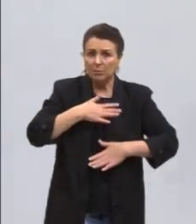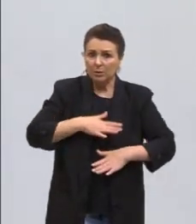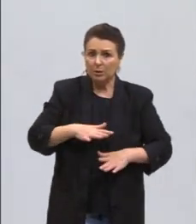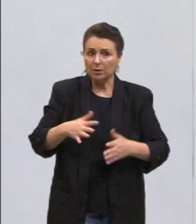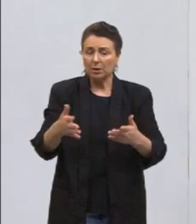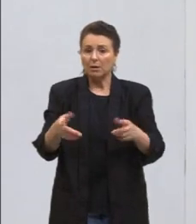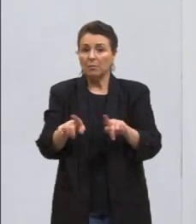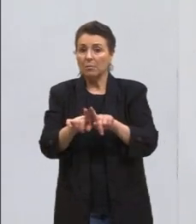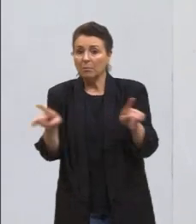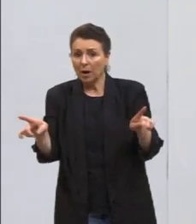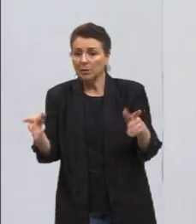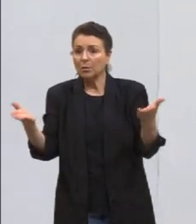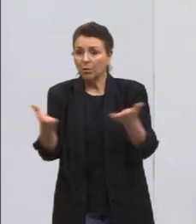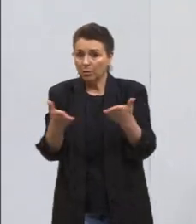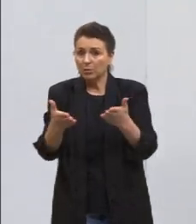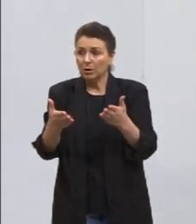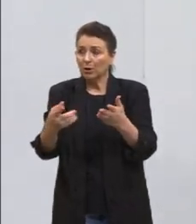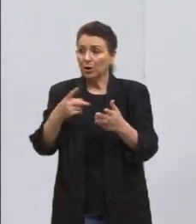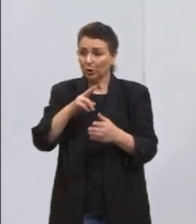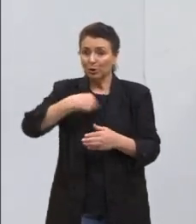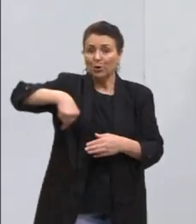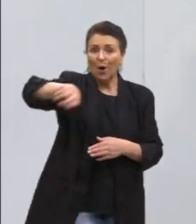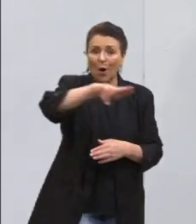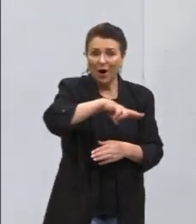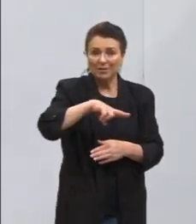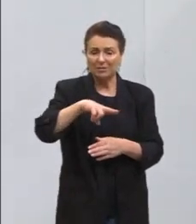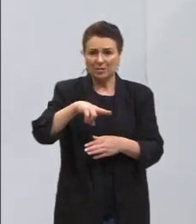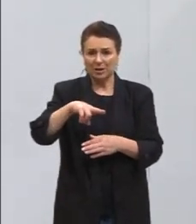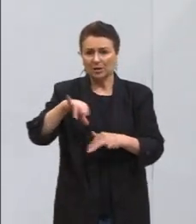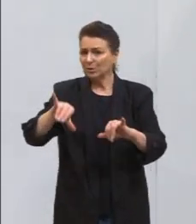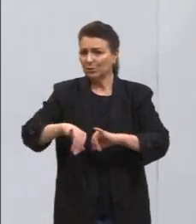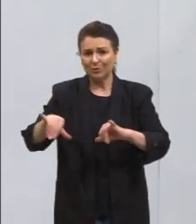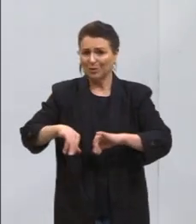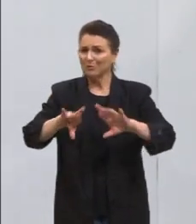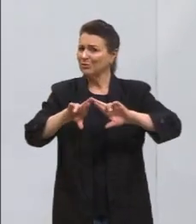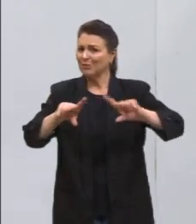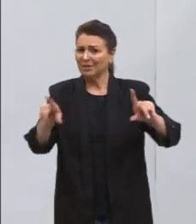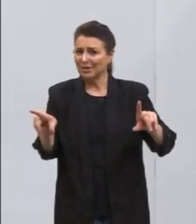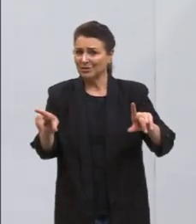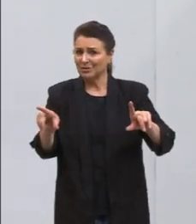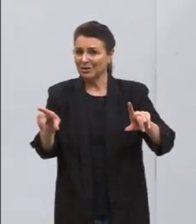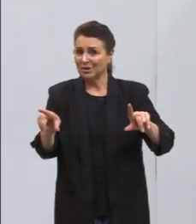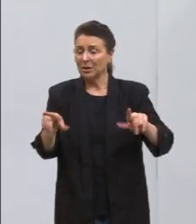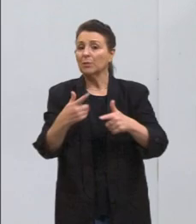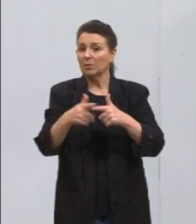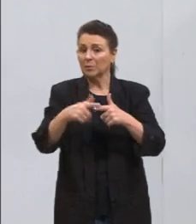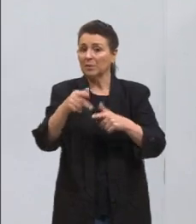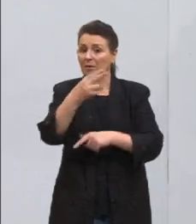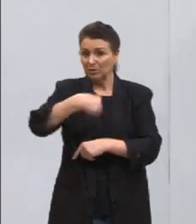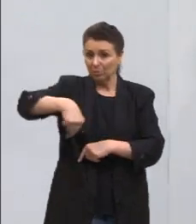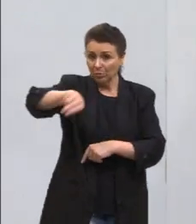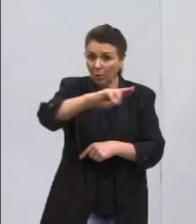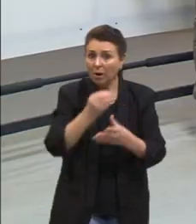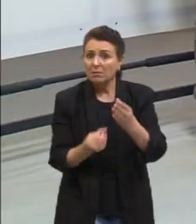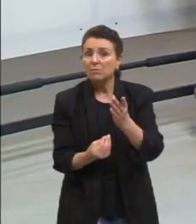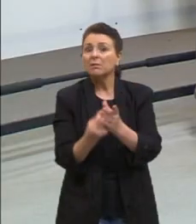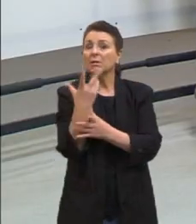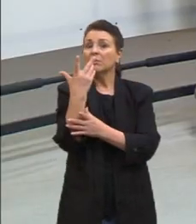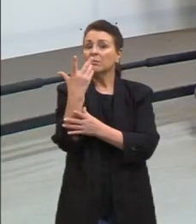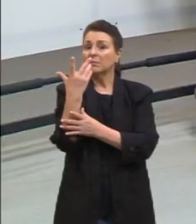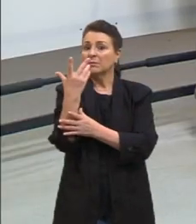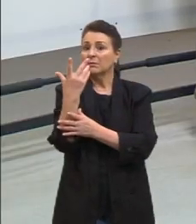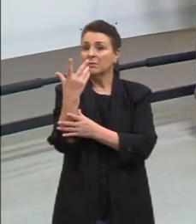enfrentamos hoje em relação à natureza que a gente vamos discutir que são problemas que Nós criamos como Lucas falava que talvez